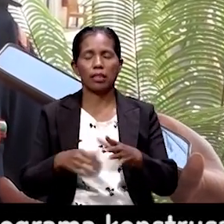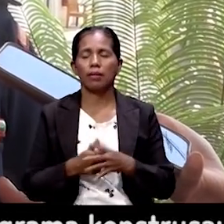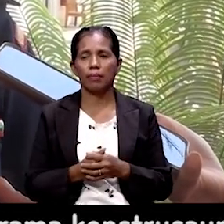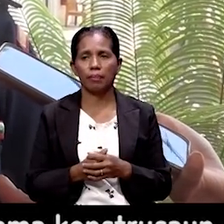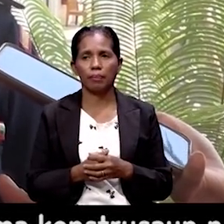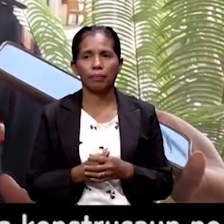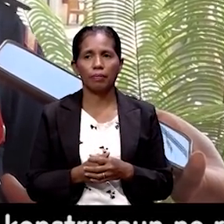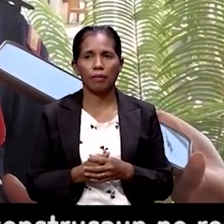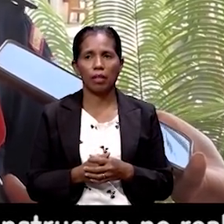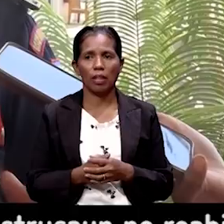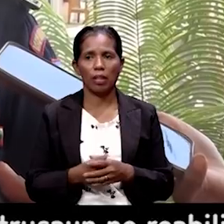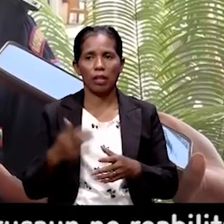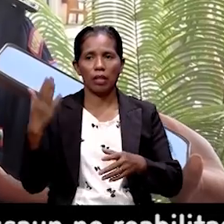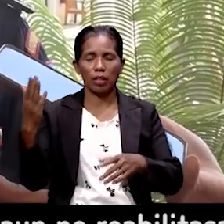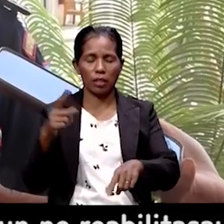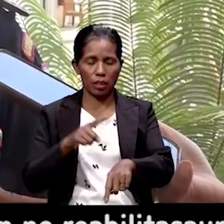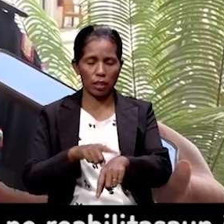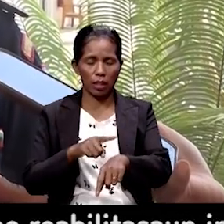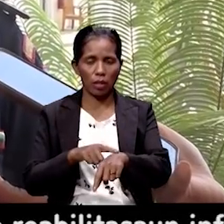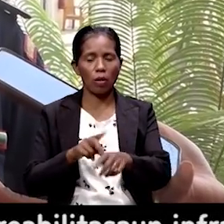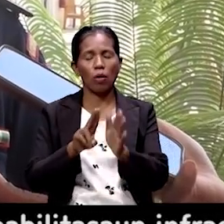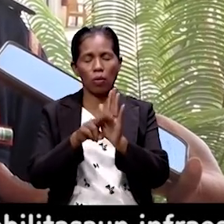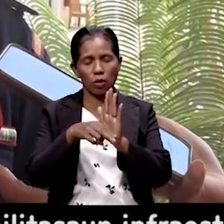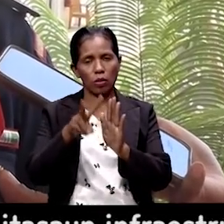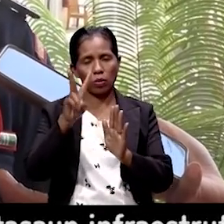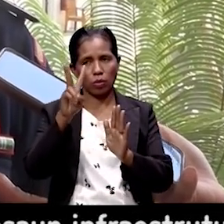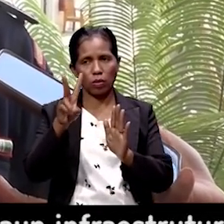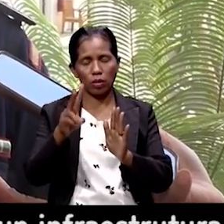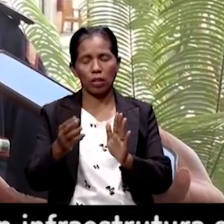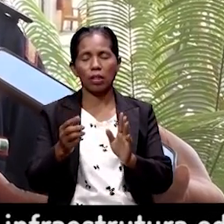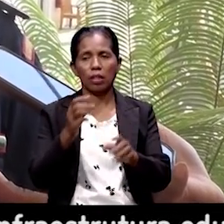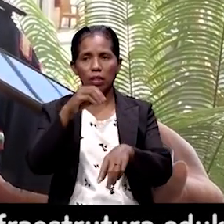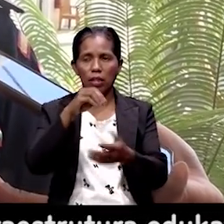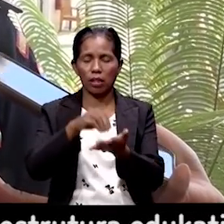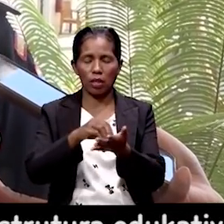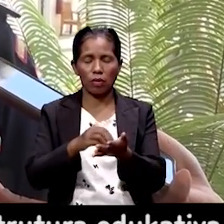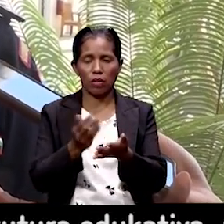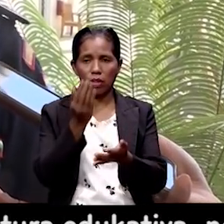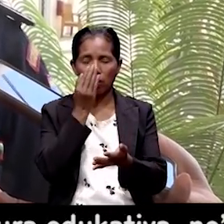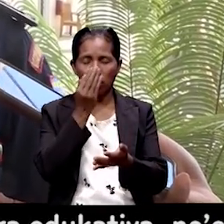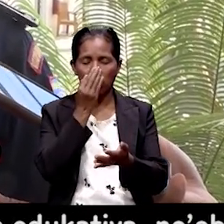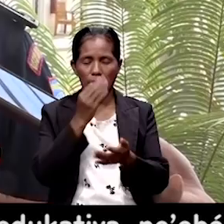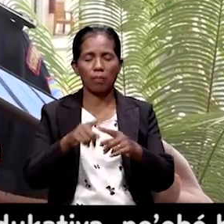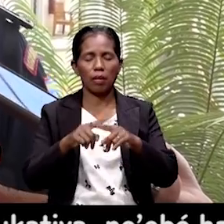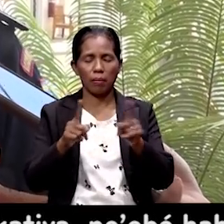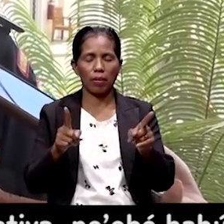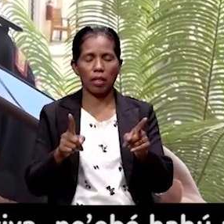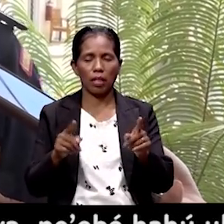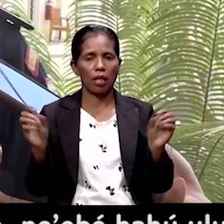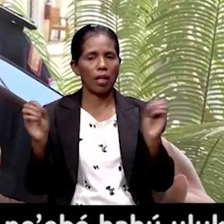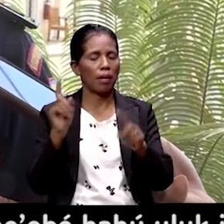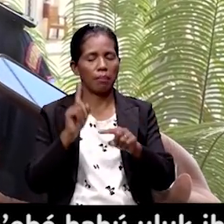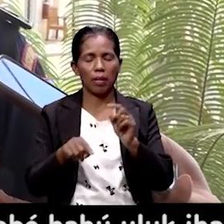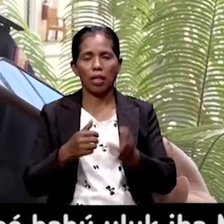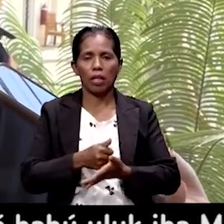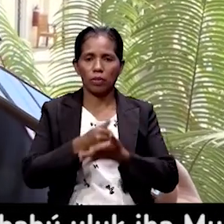kuasa tratamento ia oras dua ni larang, maka tahu oksigen, tamanya kerabeliu, mabe laku sege salva. Kami